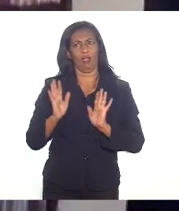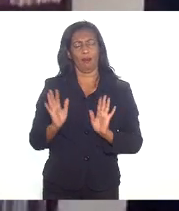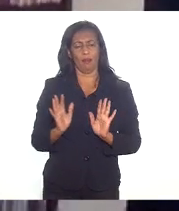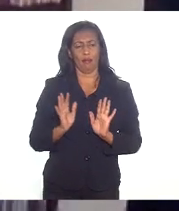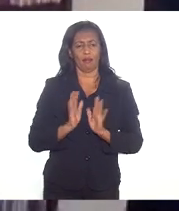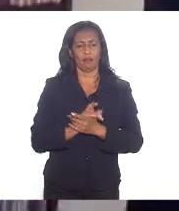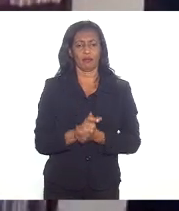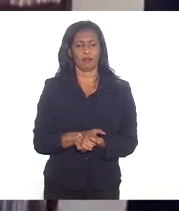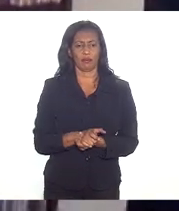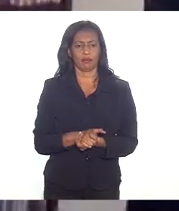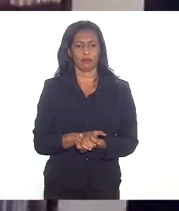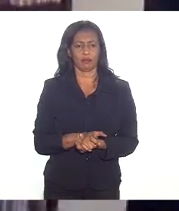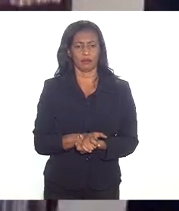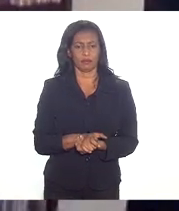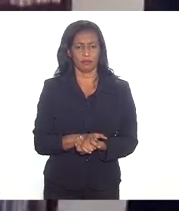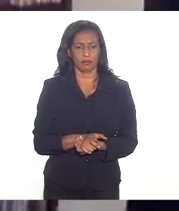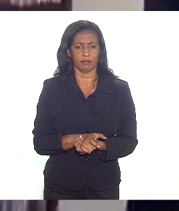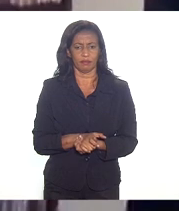ouvida.